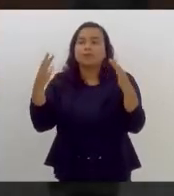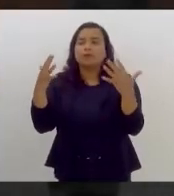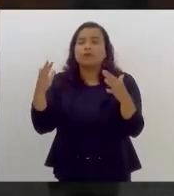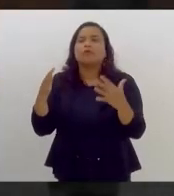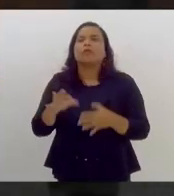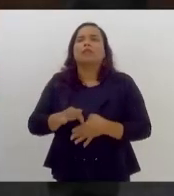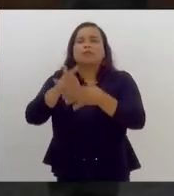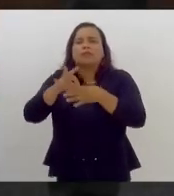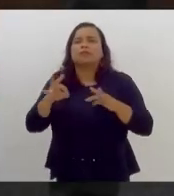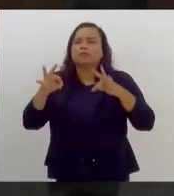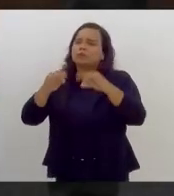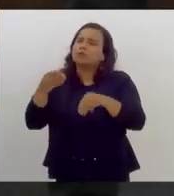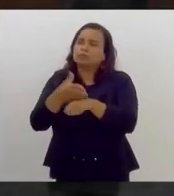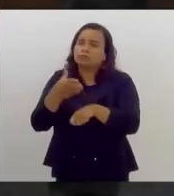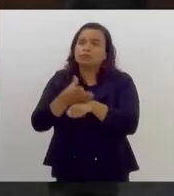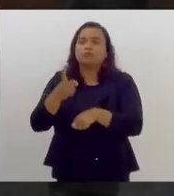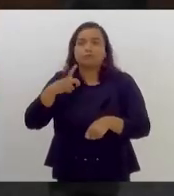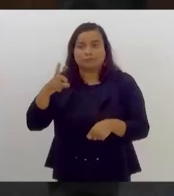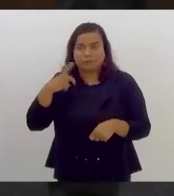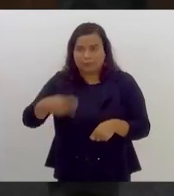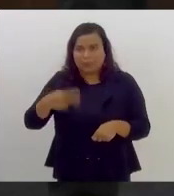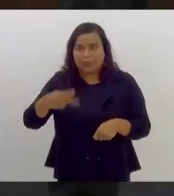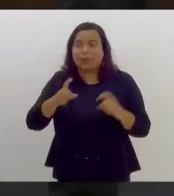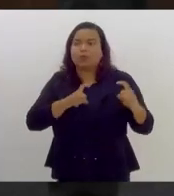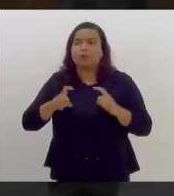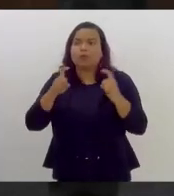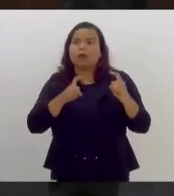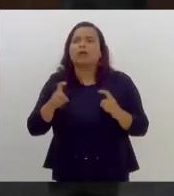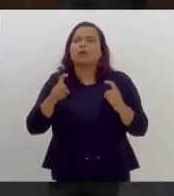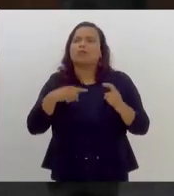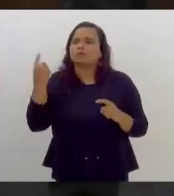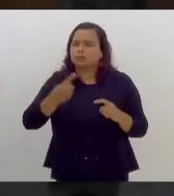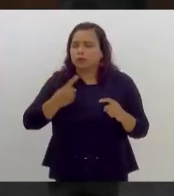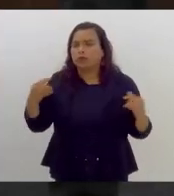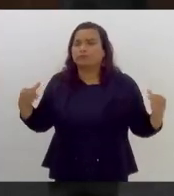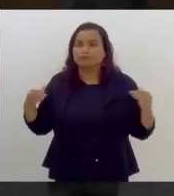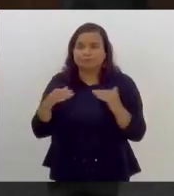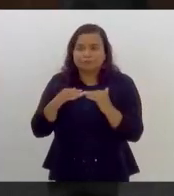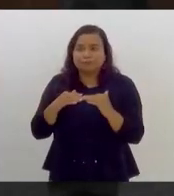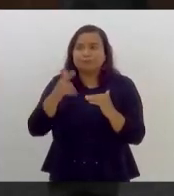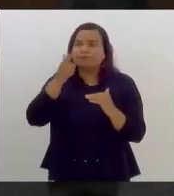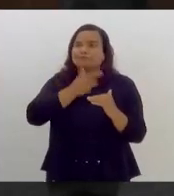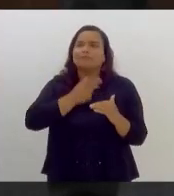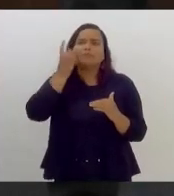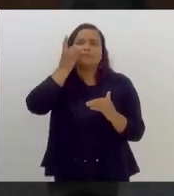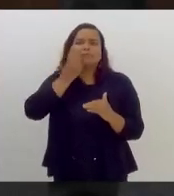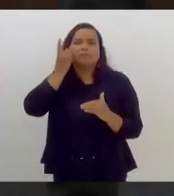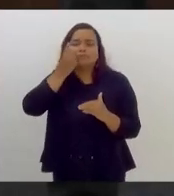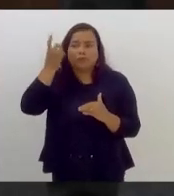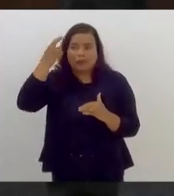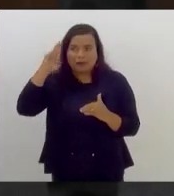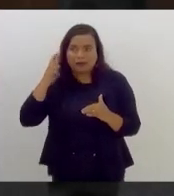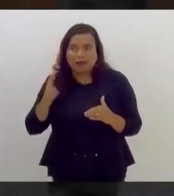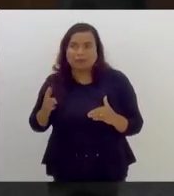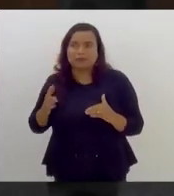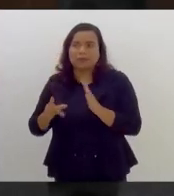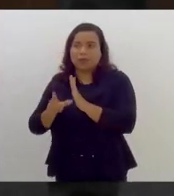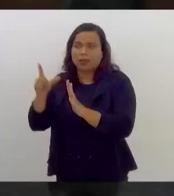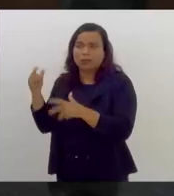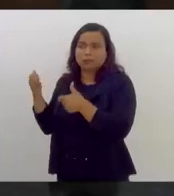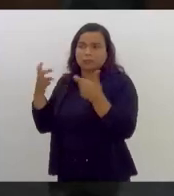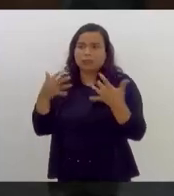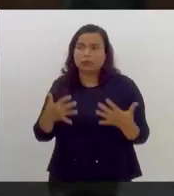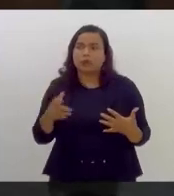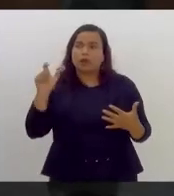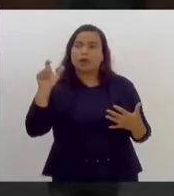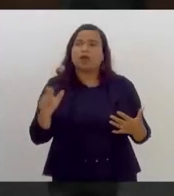dessa reunião, dizer que nós chegamos a um grande entendimento. A deputada Renata, que me antecedeu,